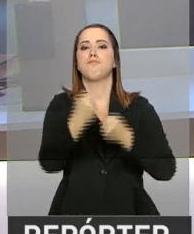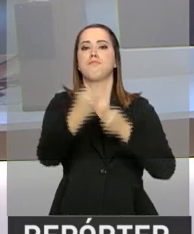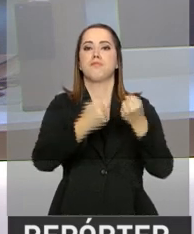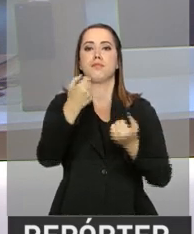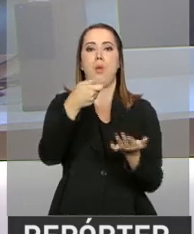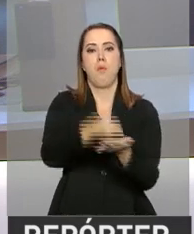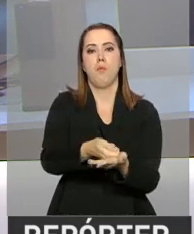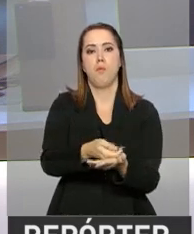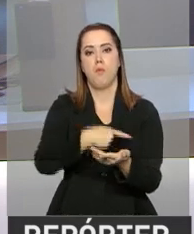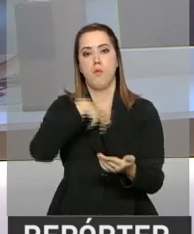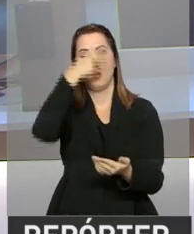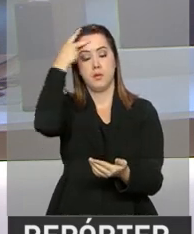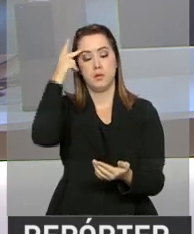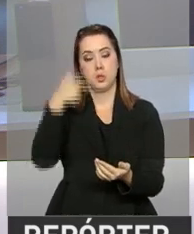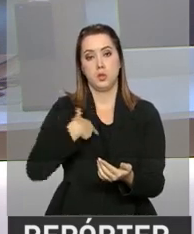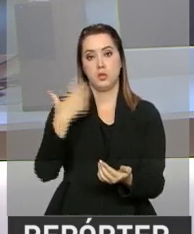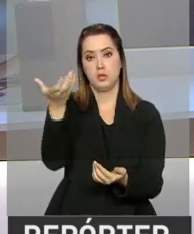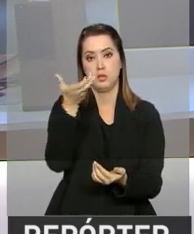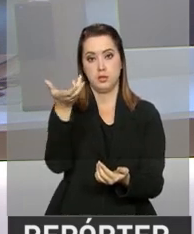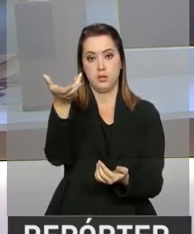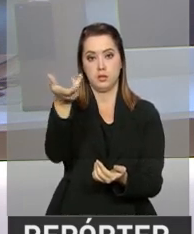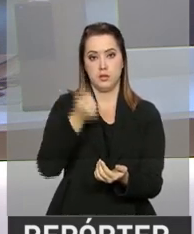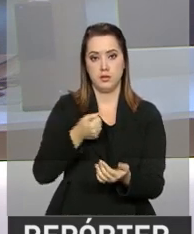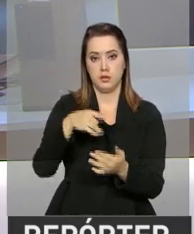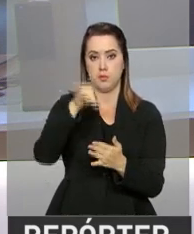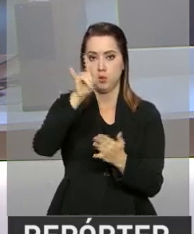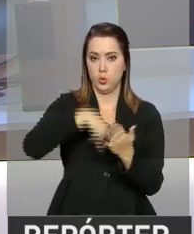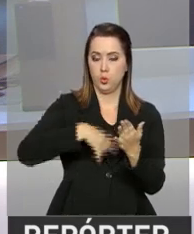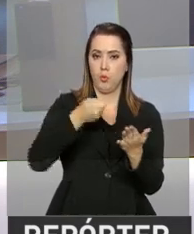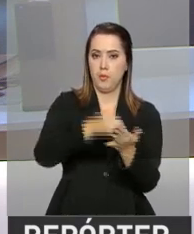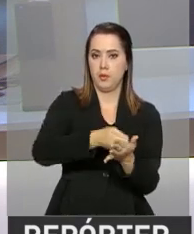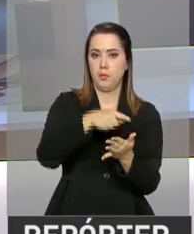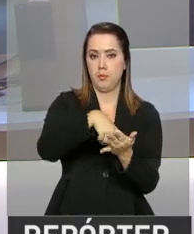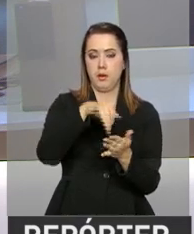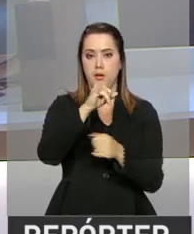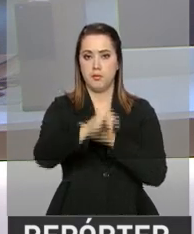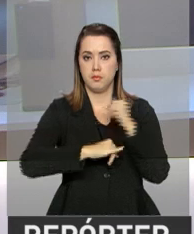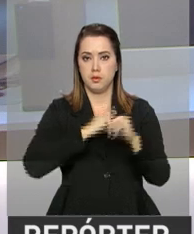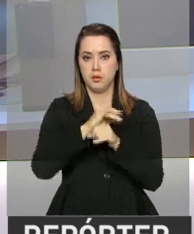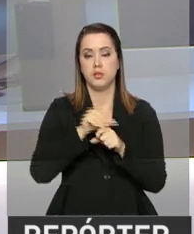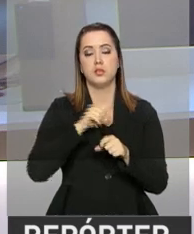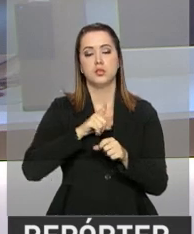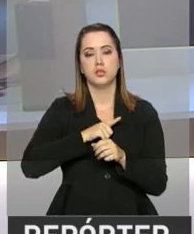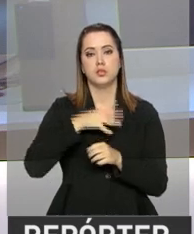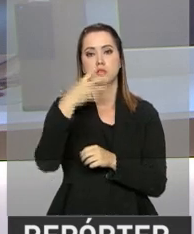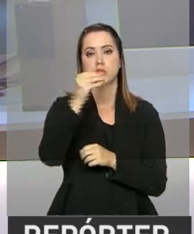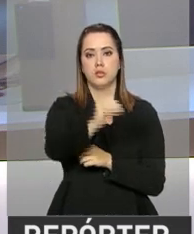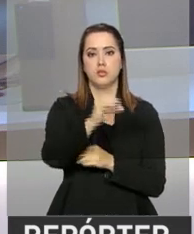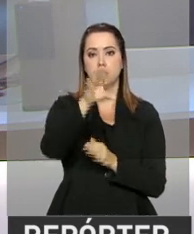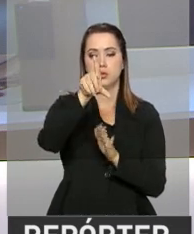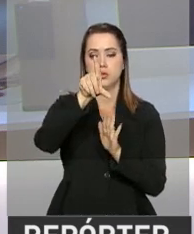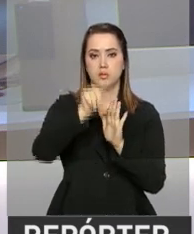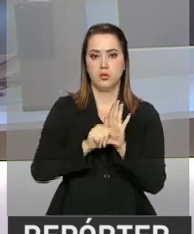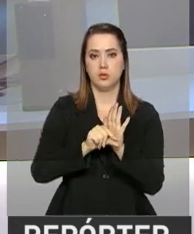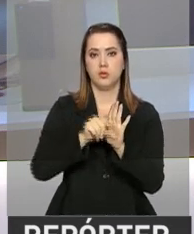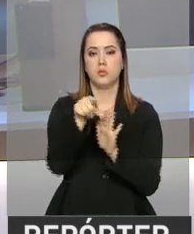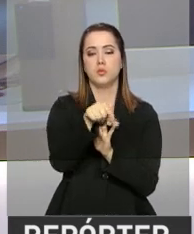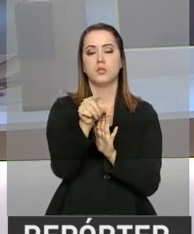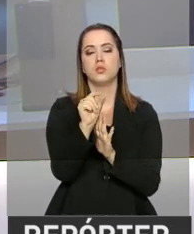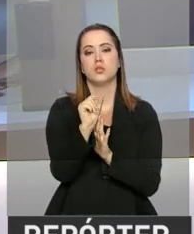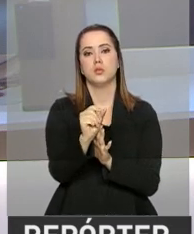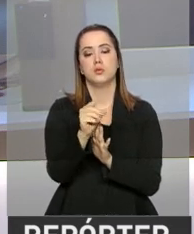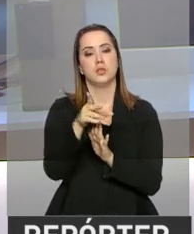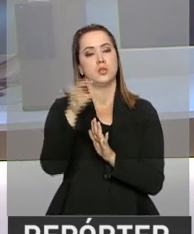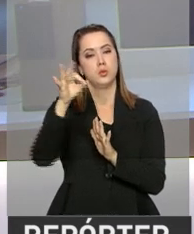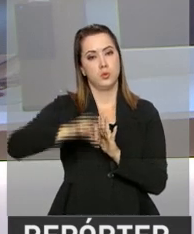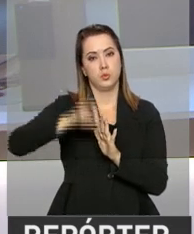optar por receber o boleto pela internet vai ter desconto de 40% sobre o valor original da multa o Conselho Nacional de